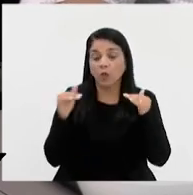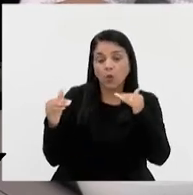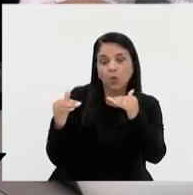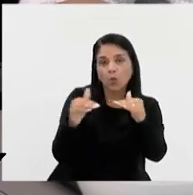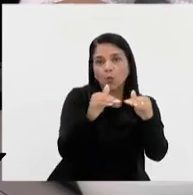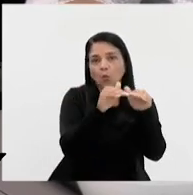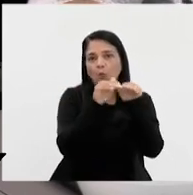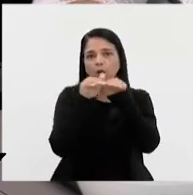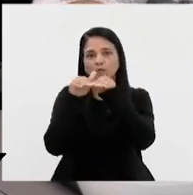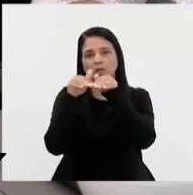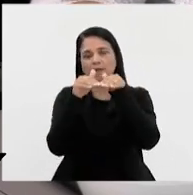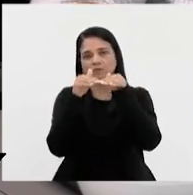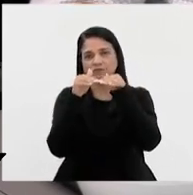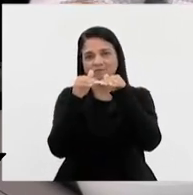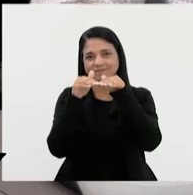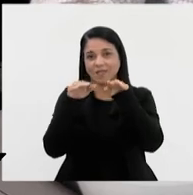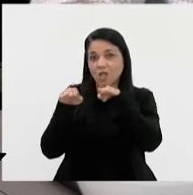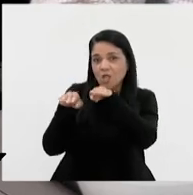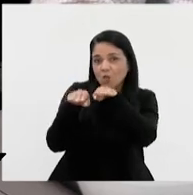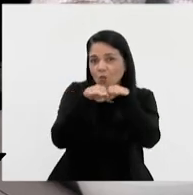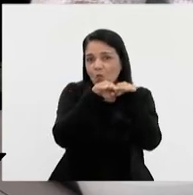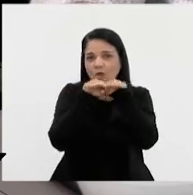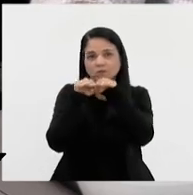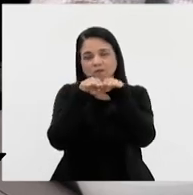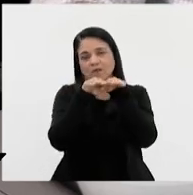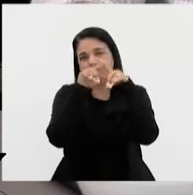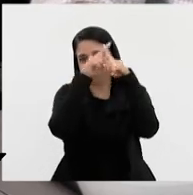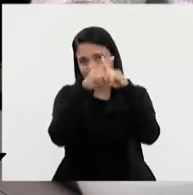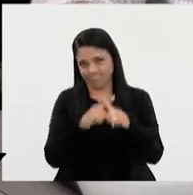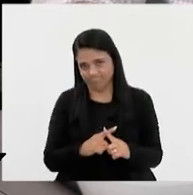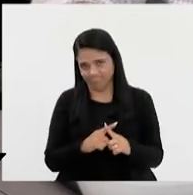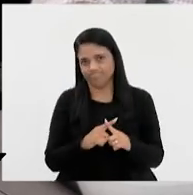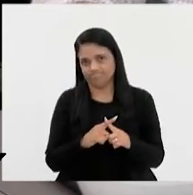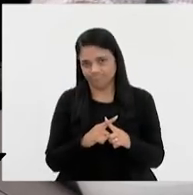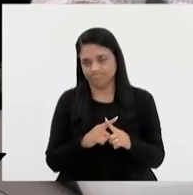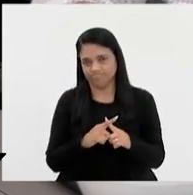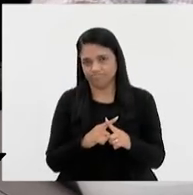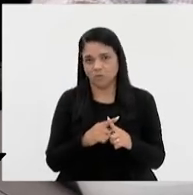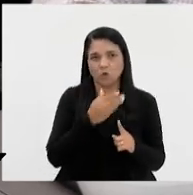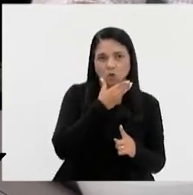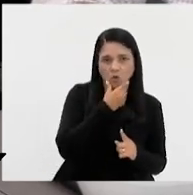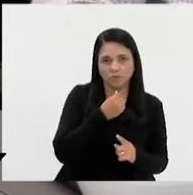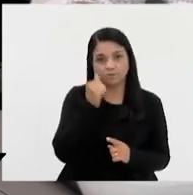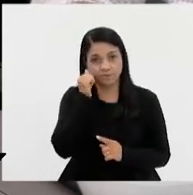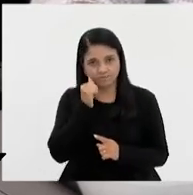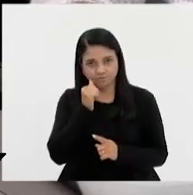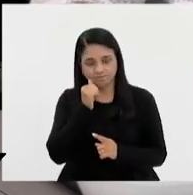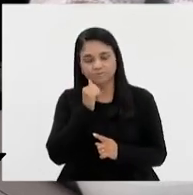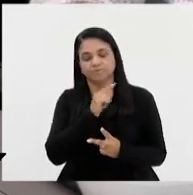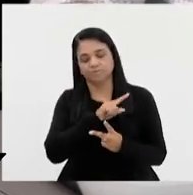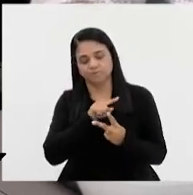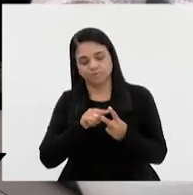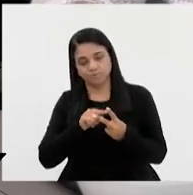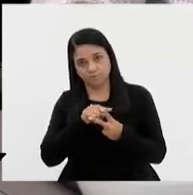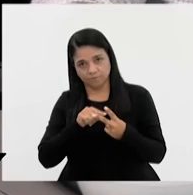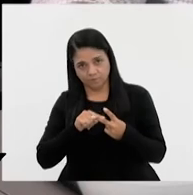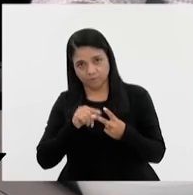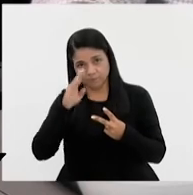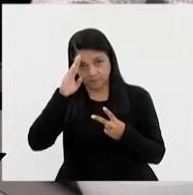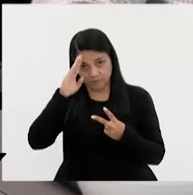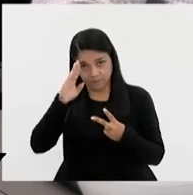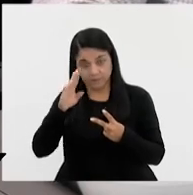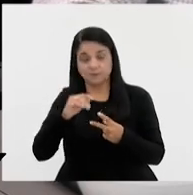igualdade nas provas. Perfeito. Então, esses são os dois preliminares. Até